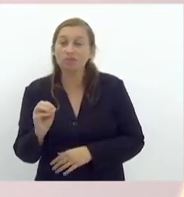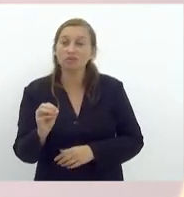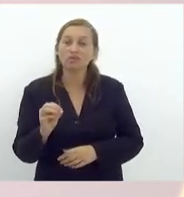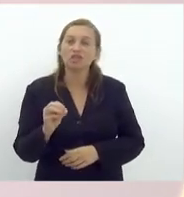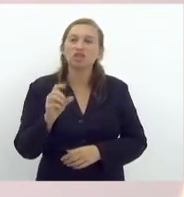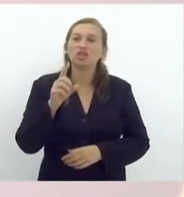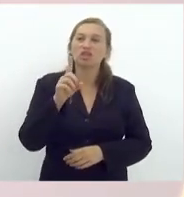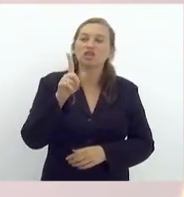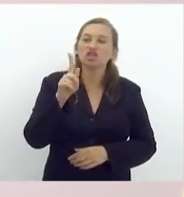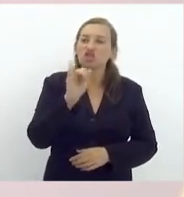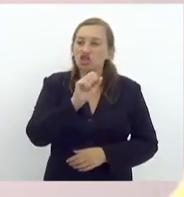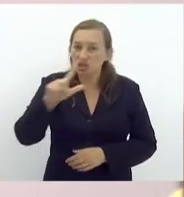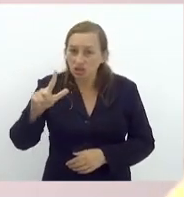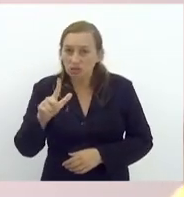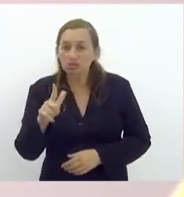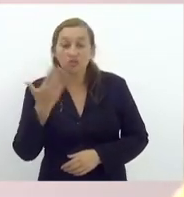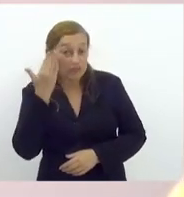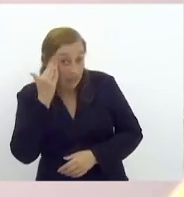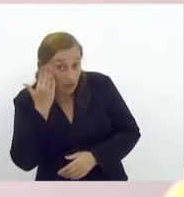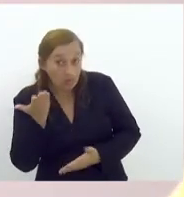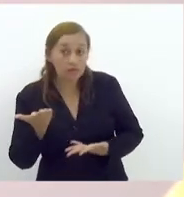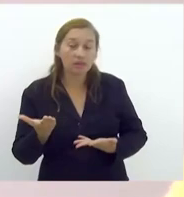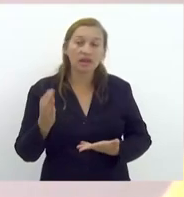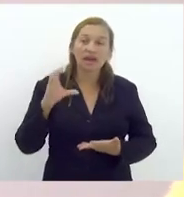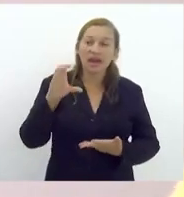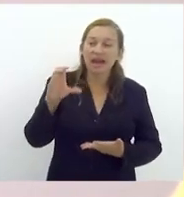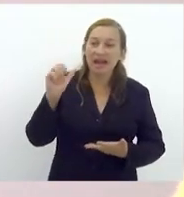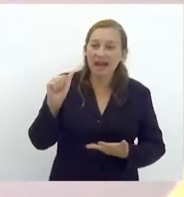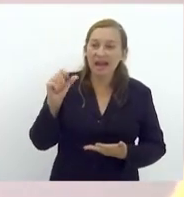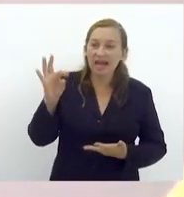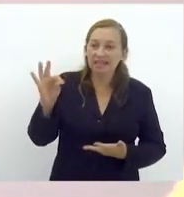Gil Metralha sacola catata